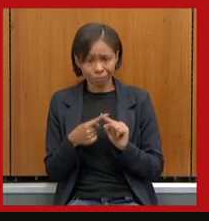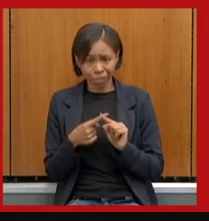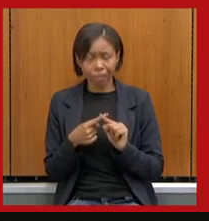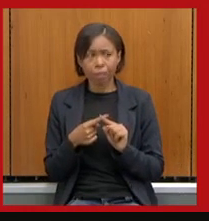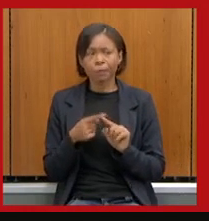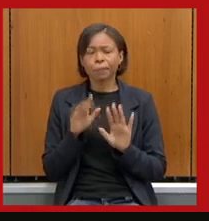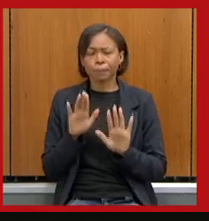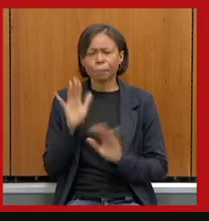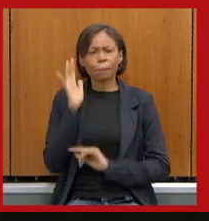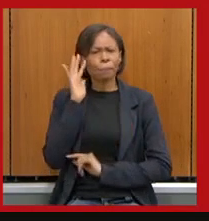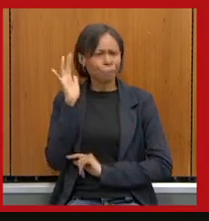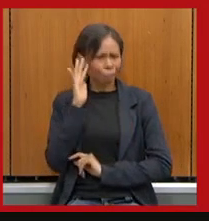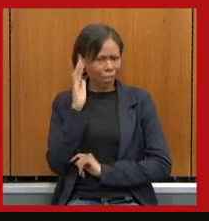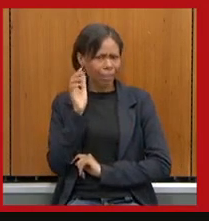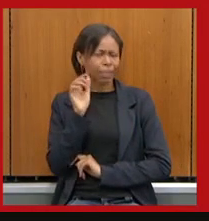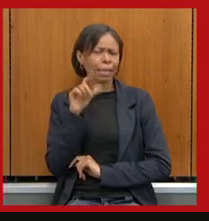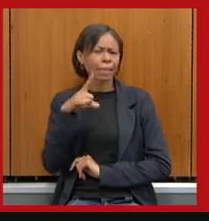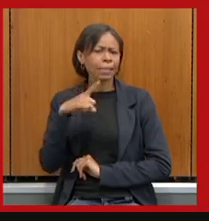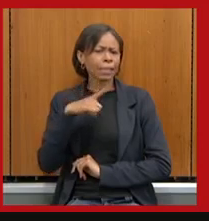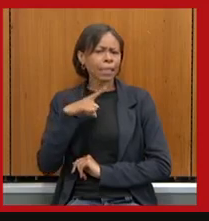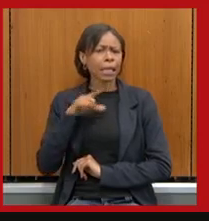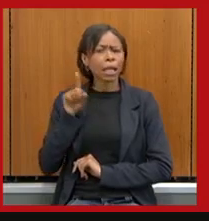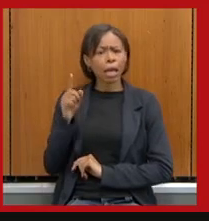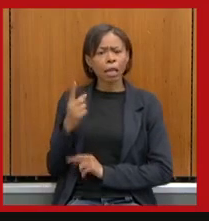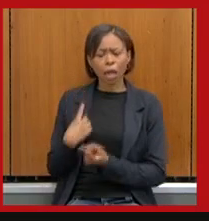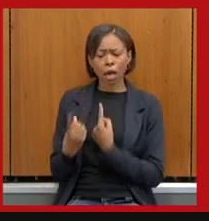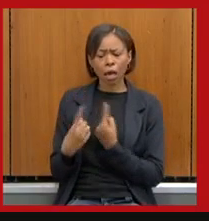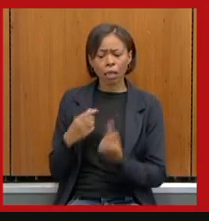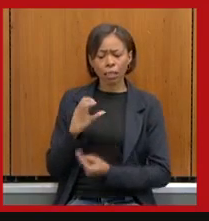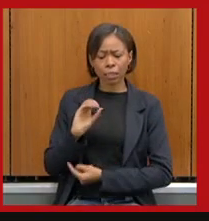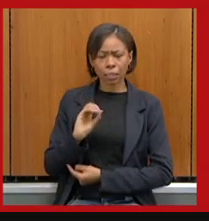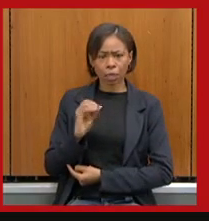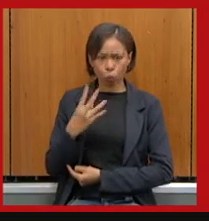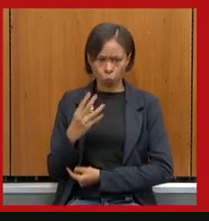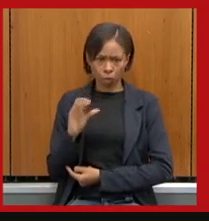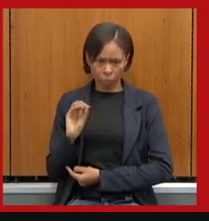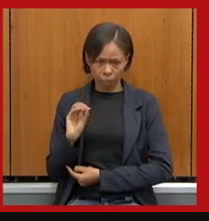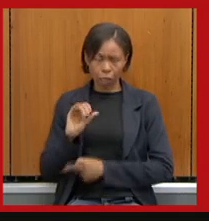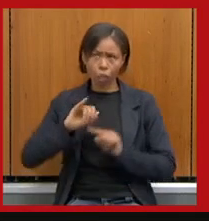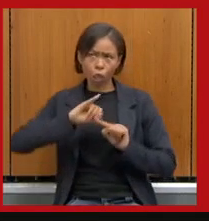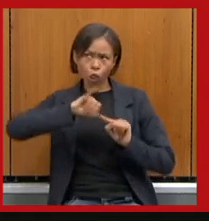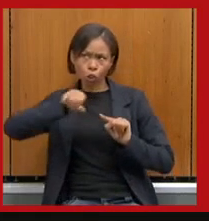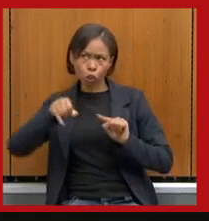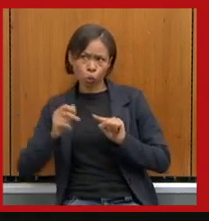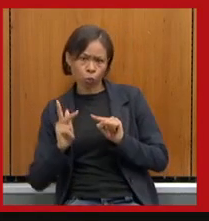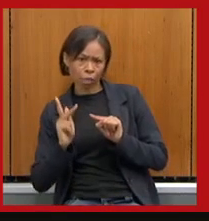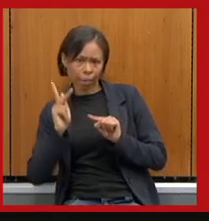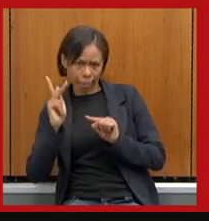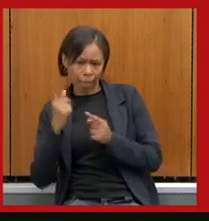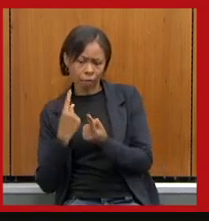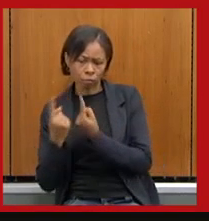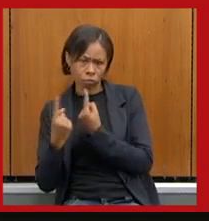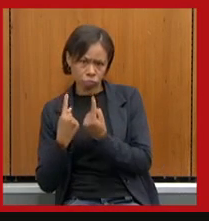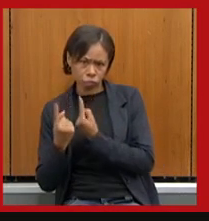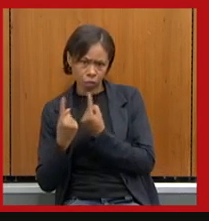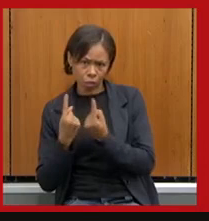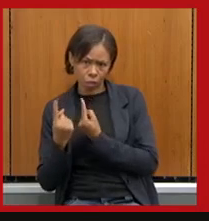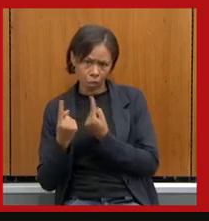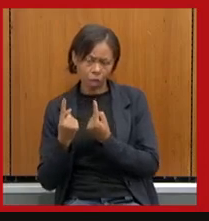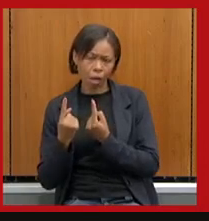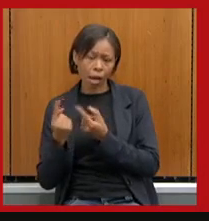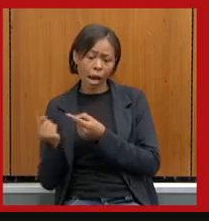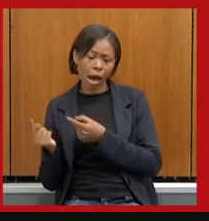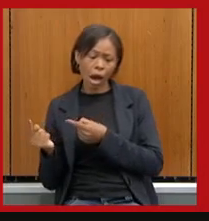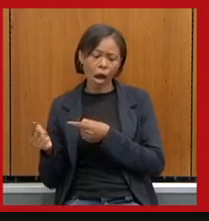imagine que nós temos na 040 de Juscelino Kubitschek, na 040 que tem como centralidade Ouro